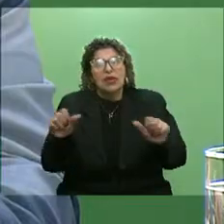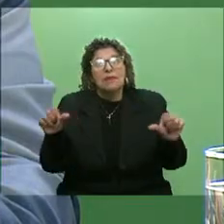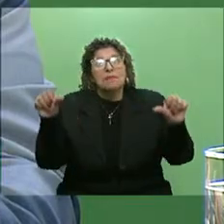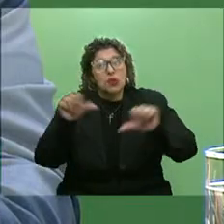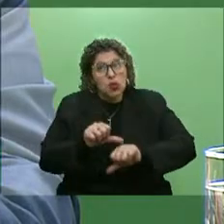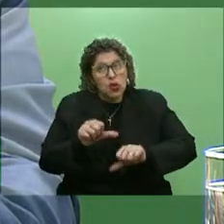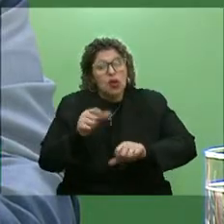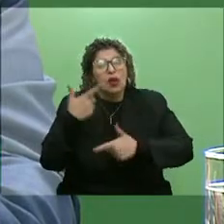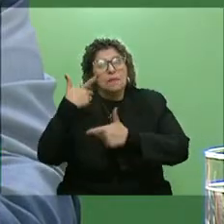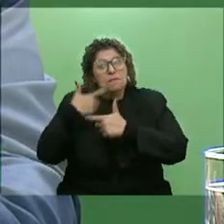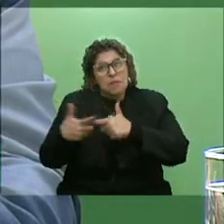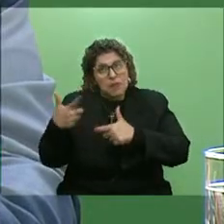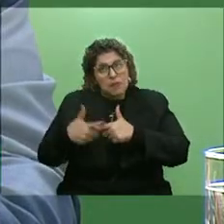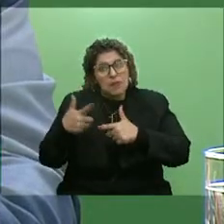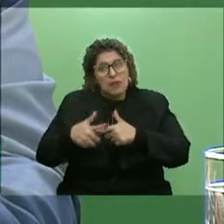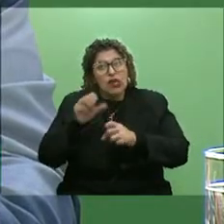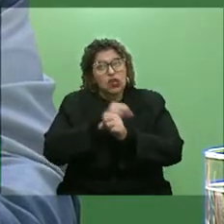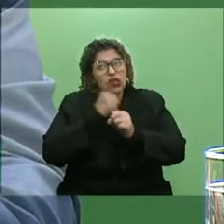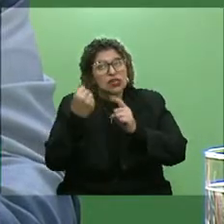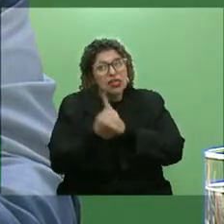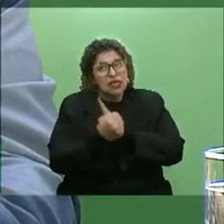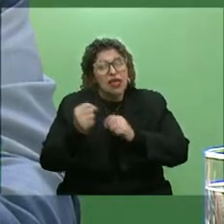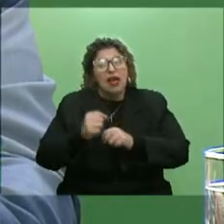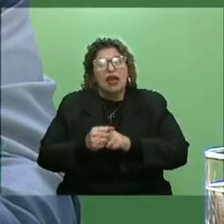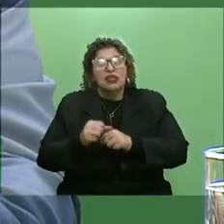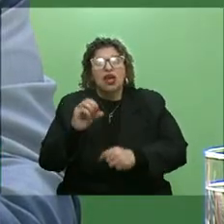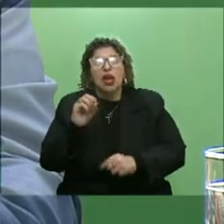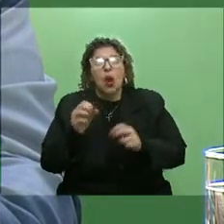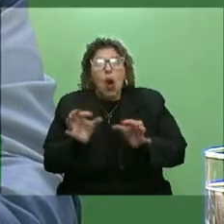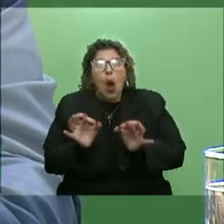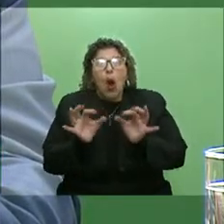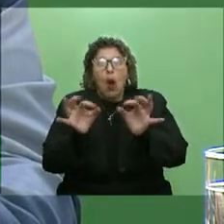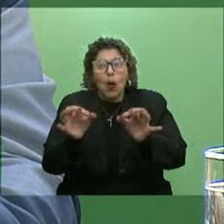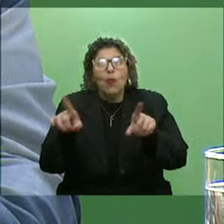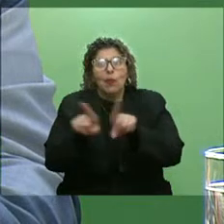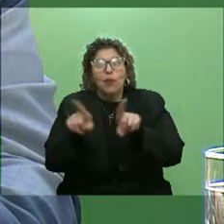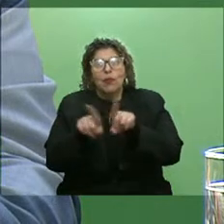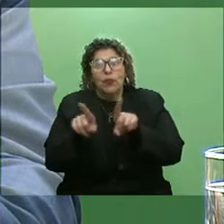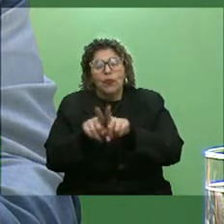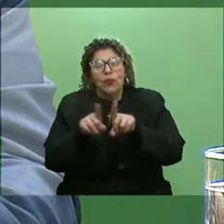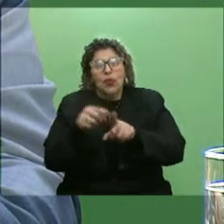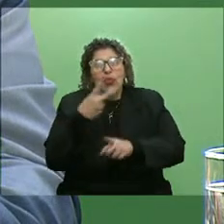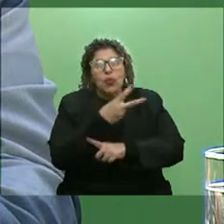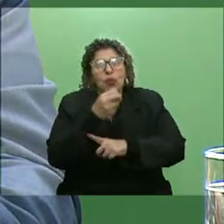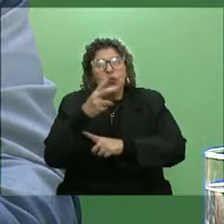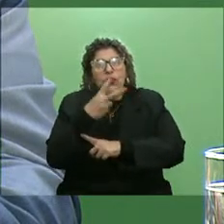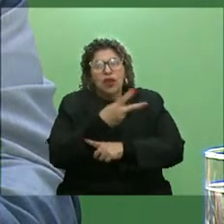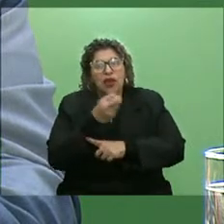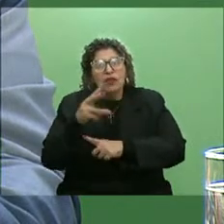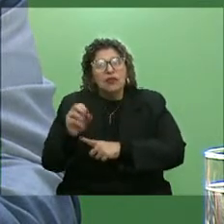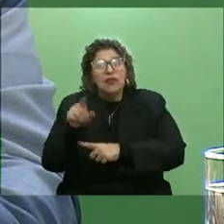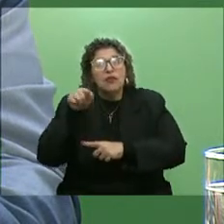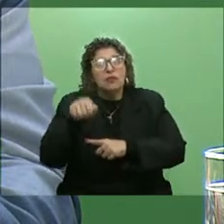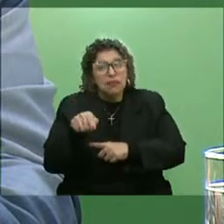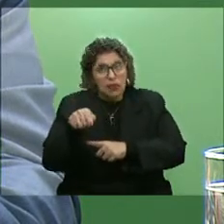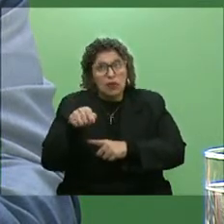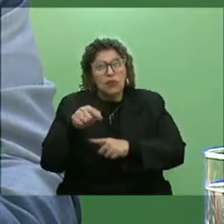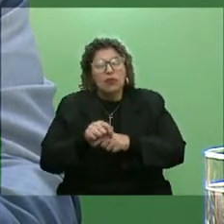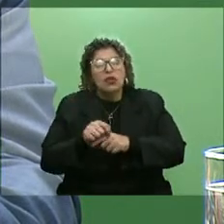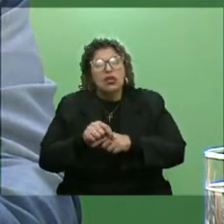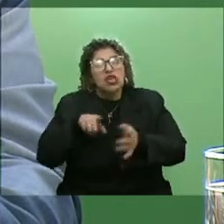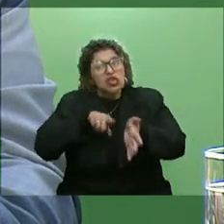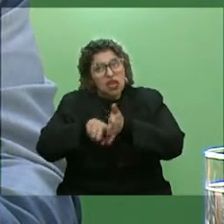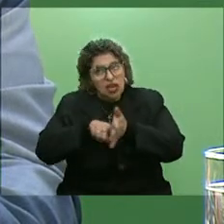problema. A Sociedade Brasileira de Cirurgia Oncológica estima em 200 mil diagnósticos de câncer represados